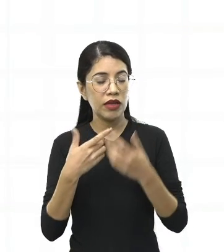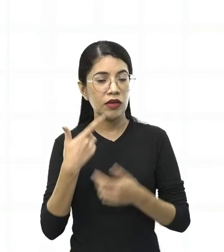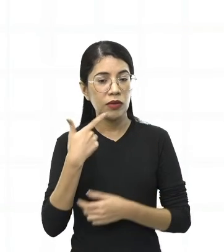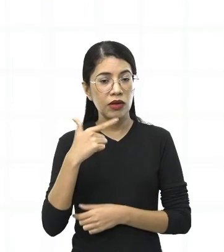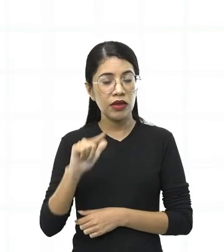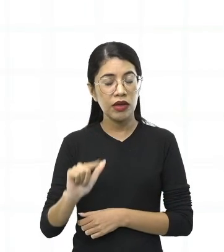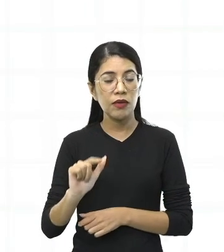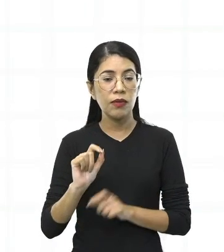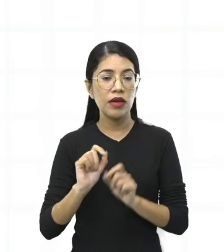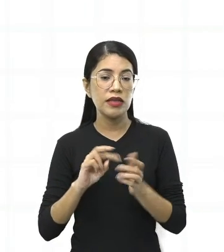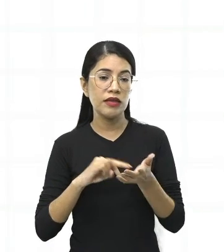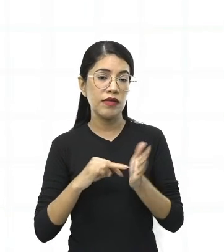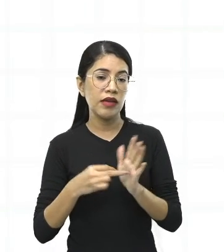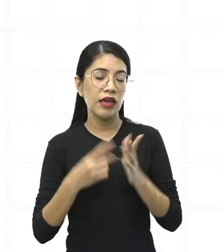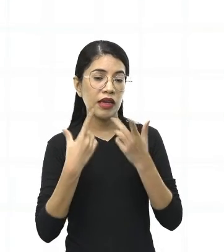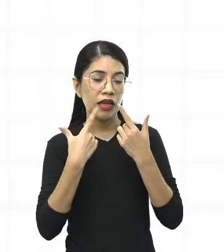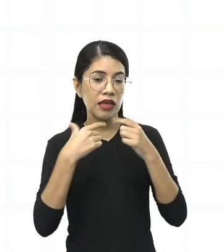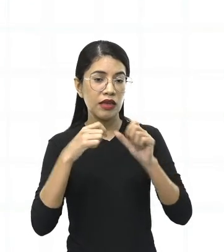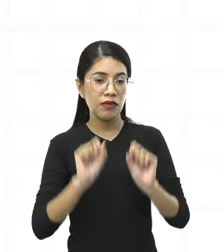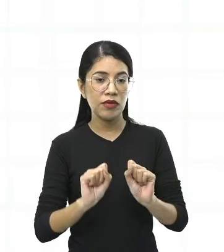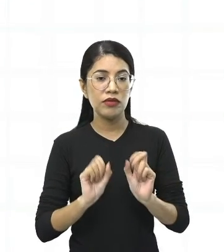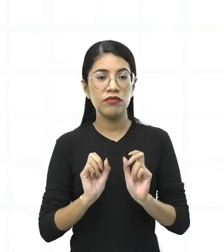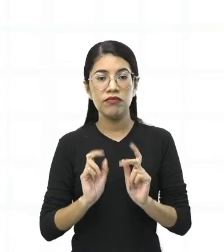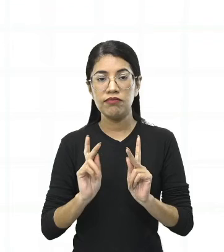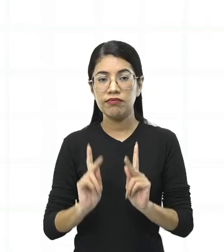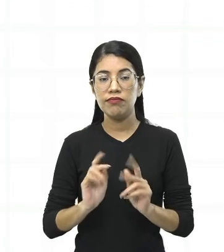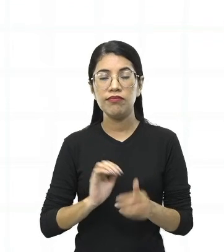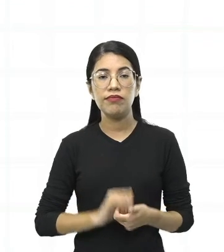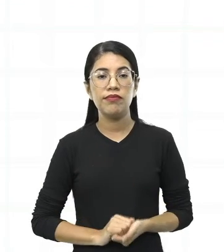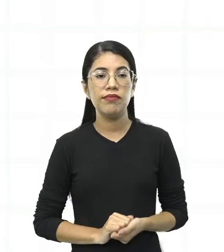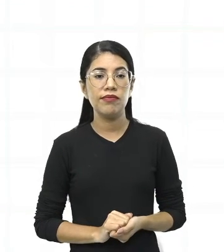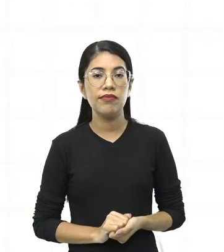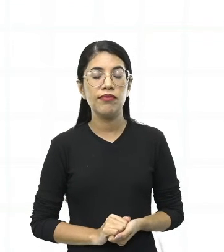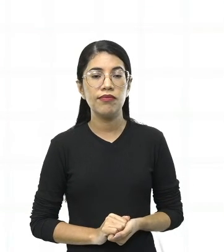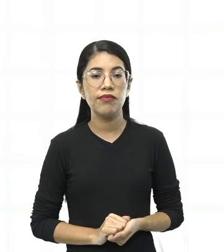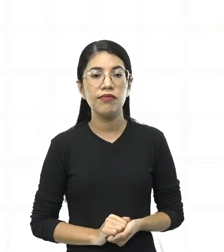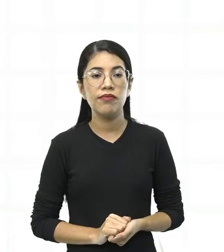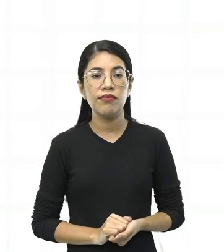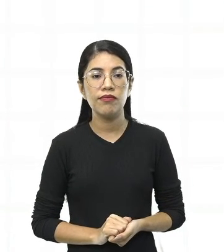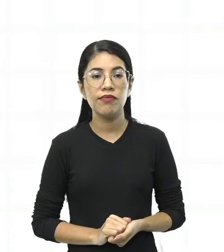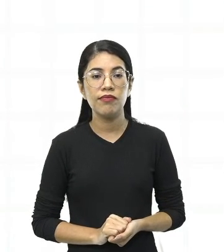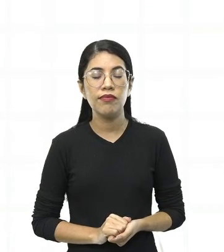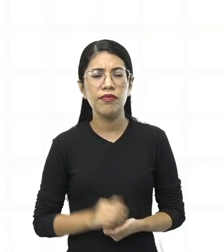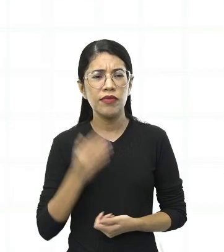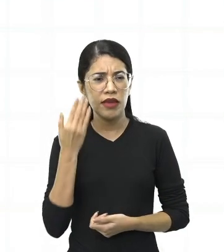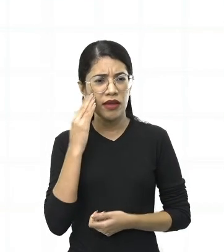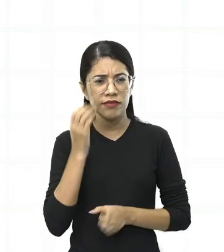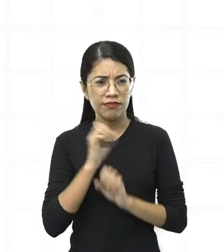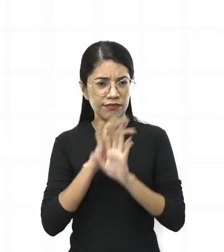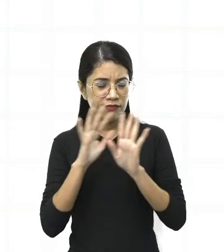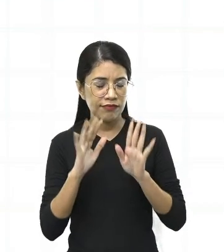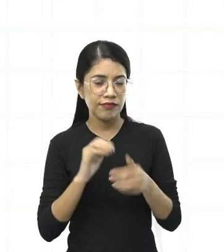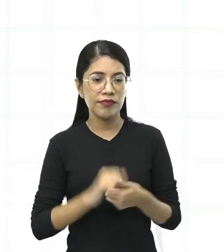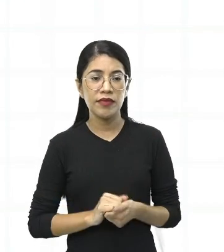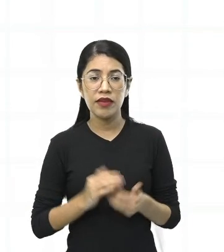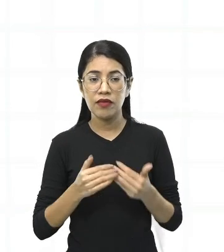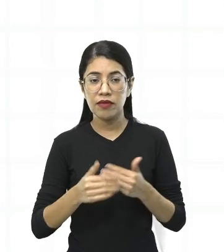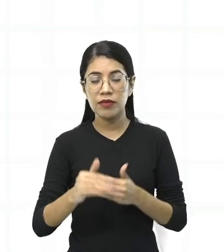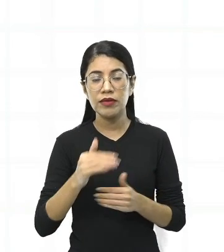marcas linguísticas. Certo, pessoal? Entendido? Nós vamos continuar,